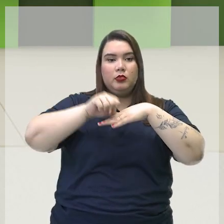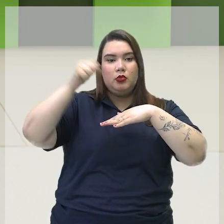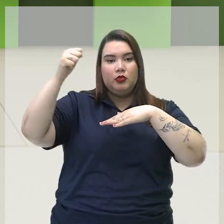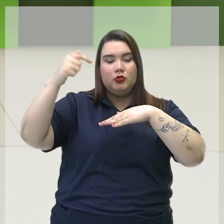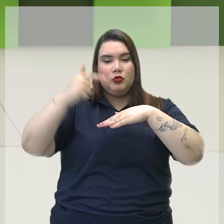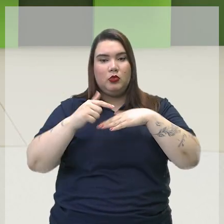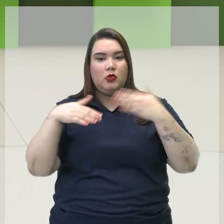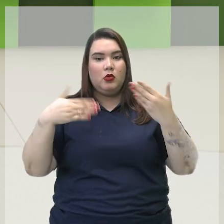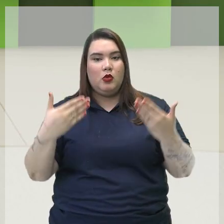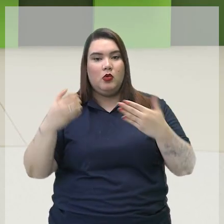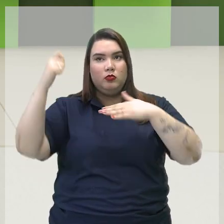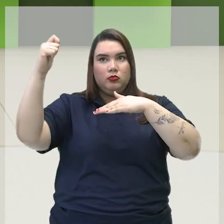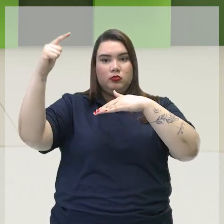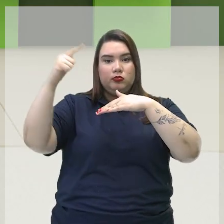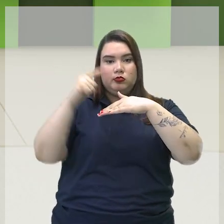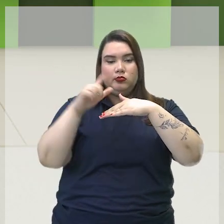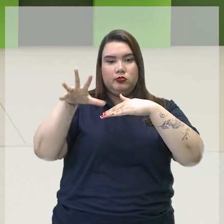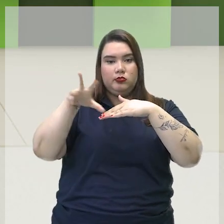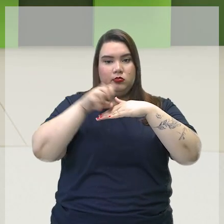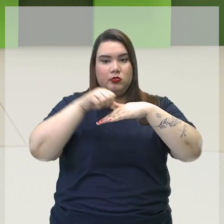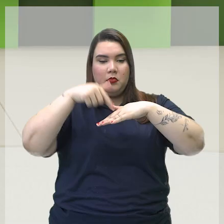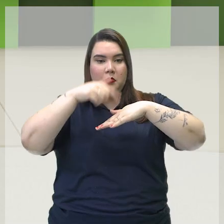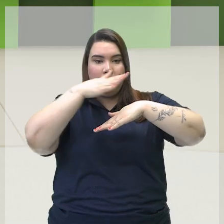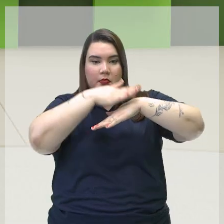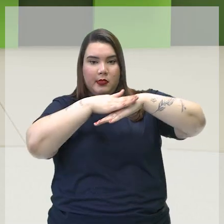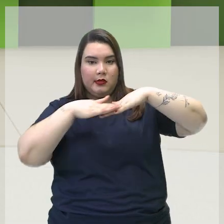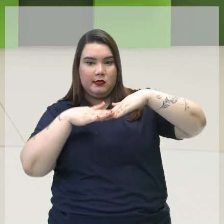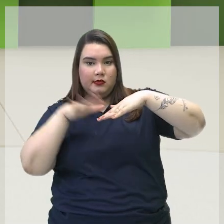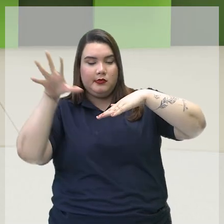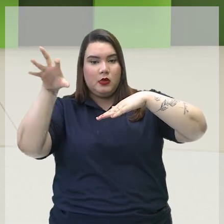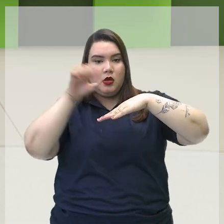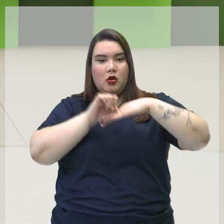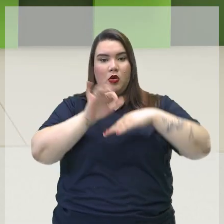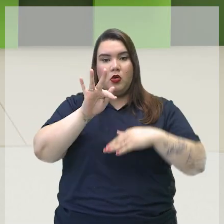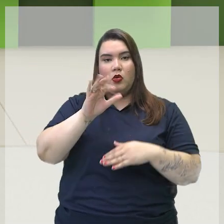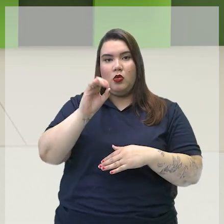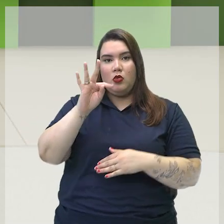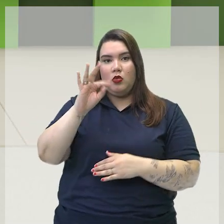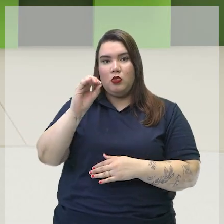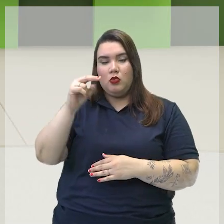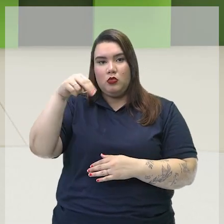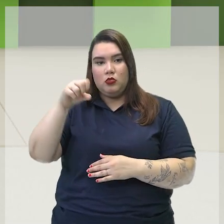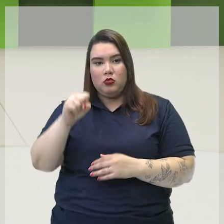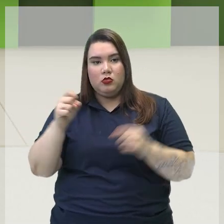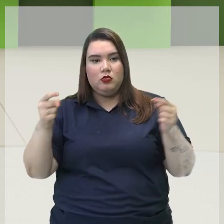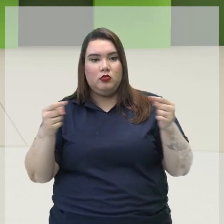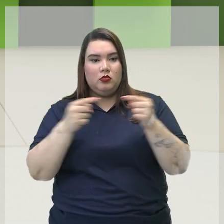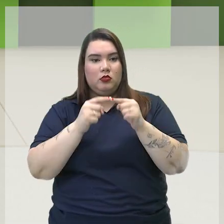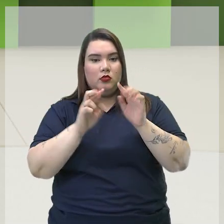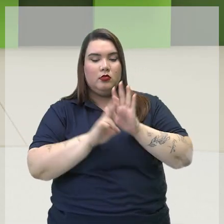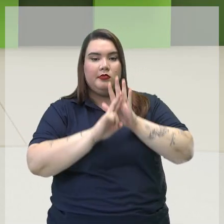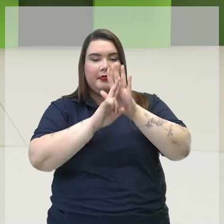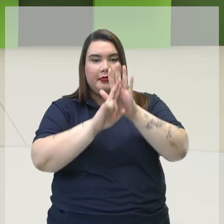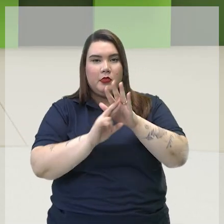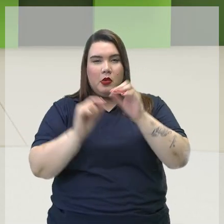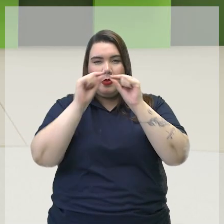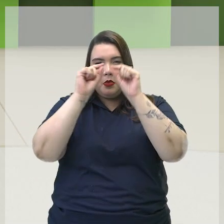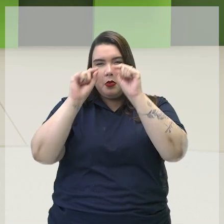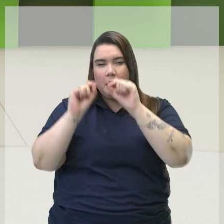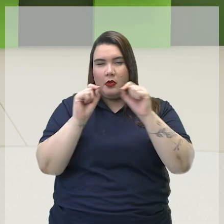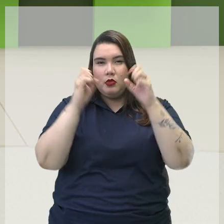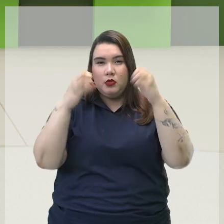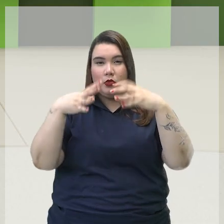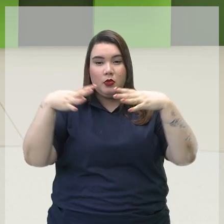da luz solar. Quando a luz solar incide sobre os painéis solares, os fótons, representando aí